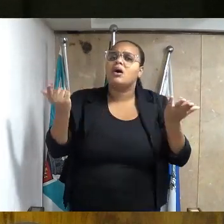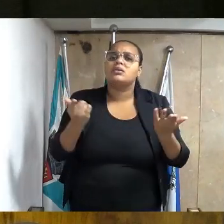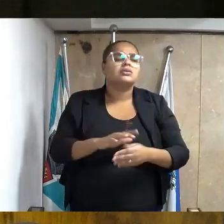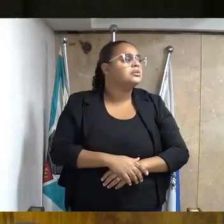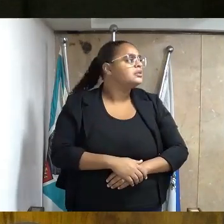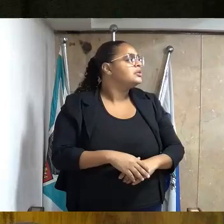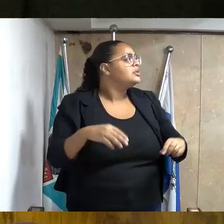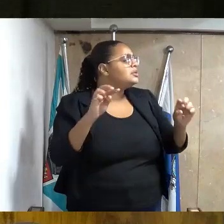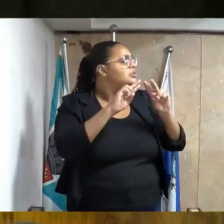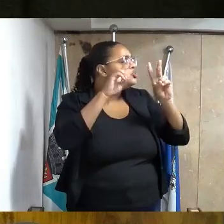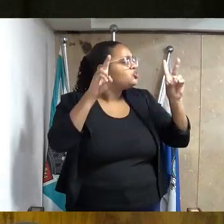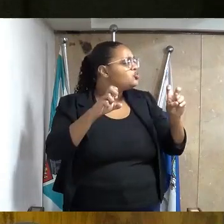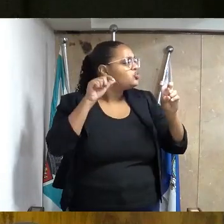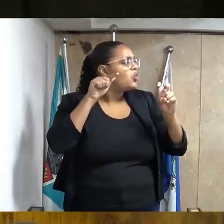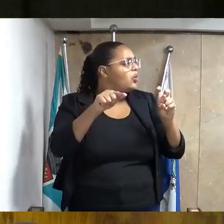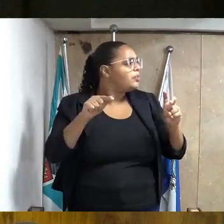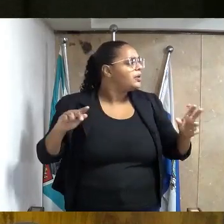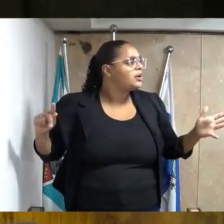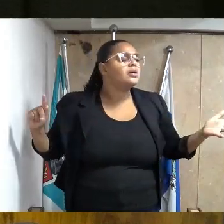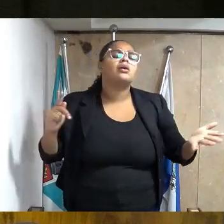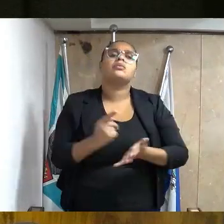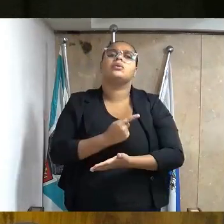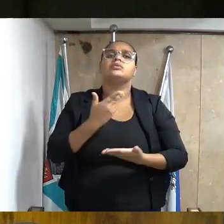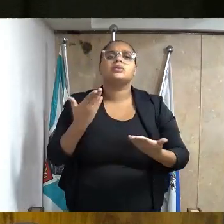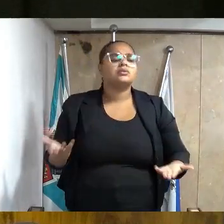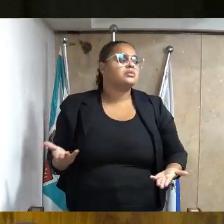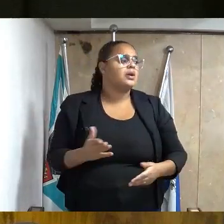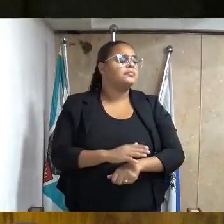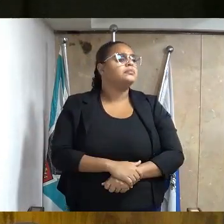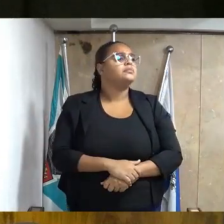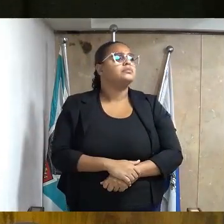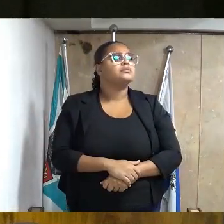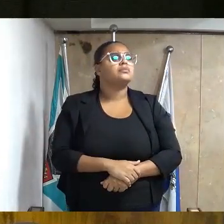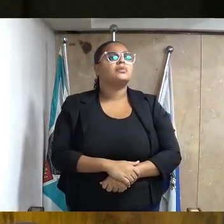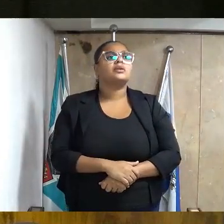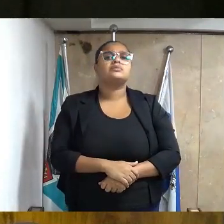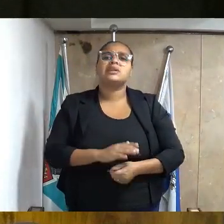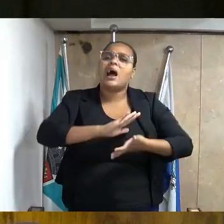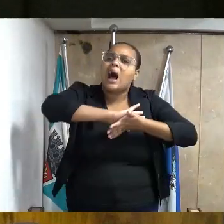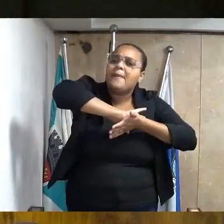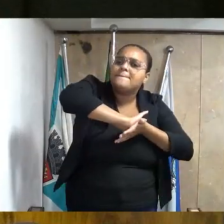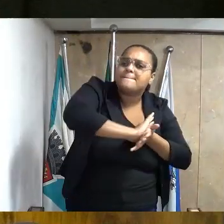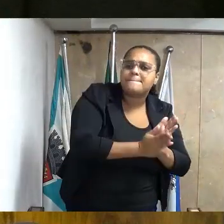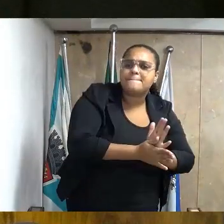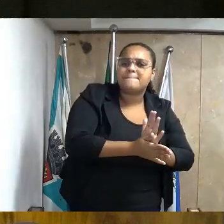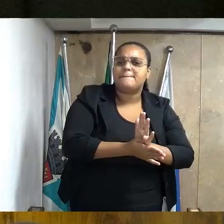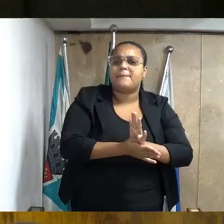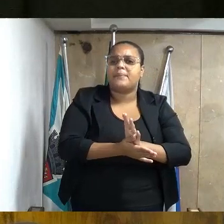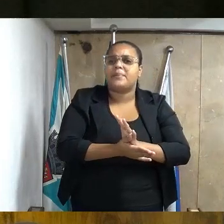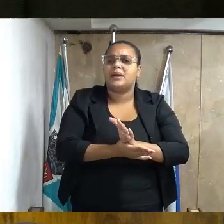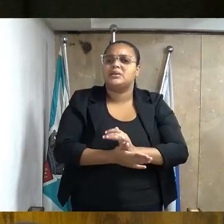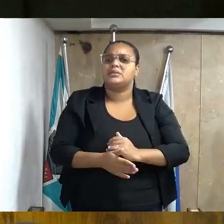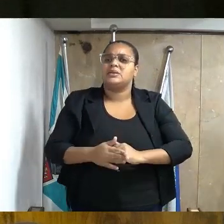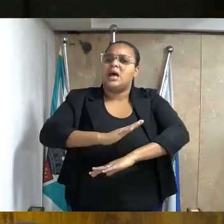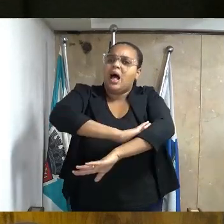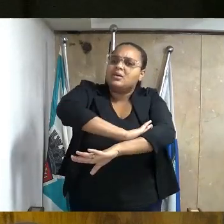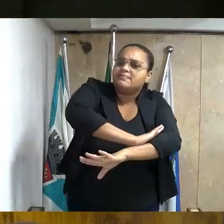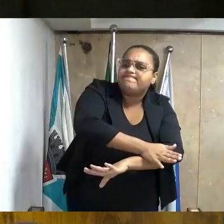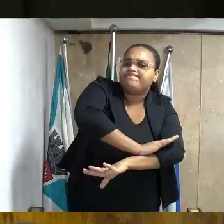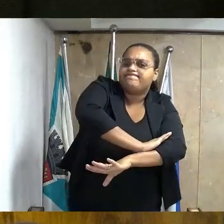sobre aquela situação de racismo praticada contra o Vinícius Júnior. Então